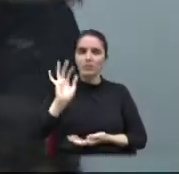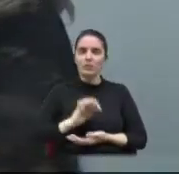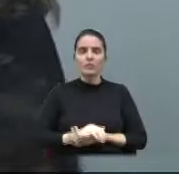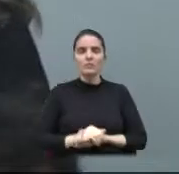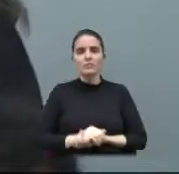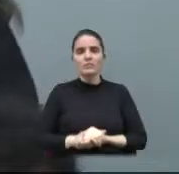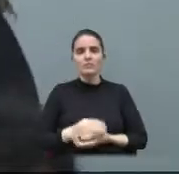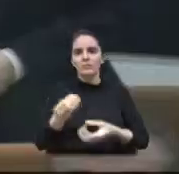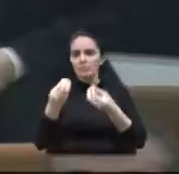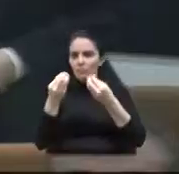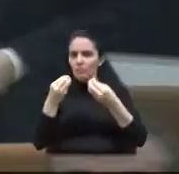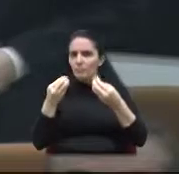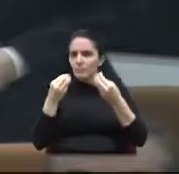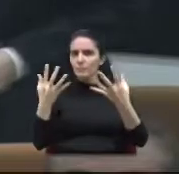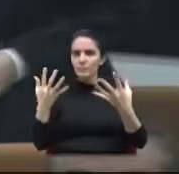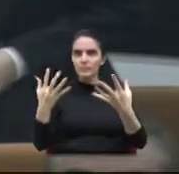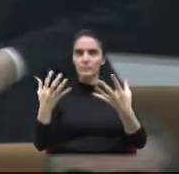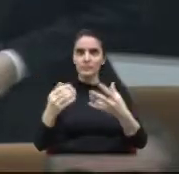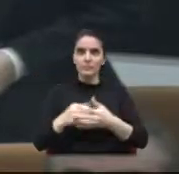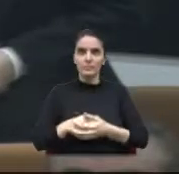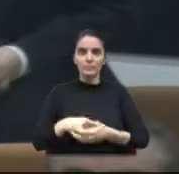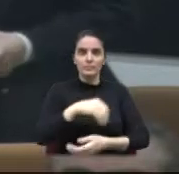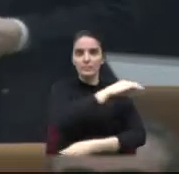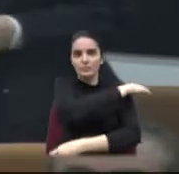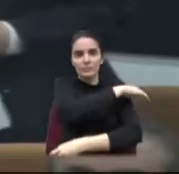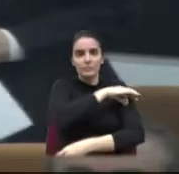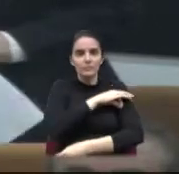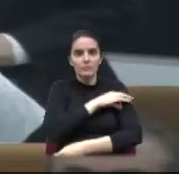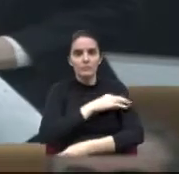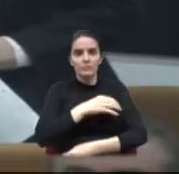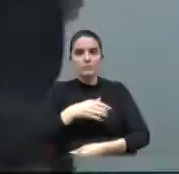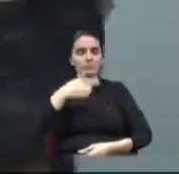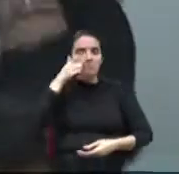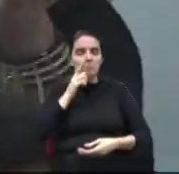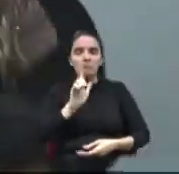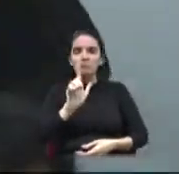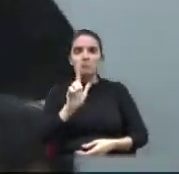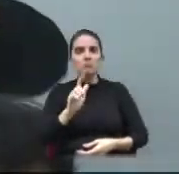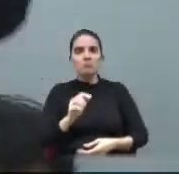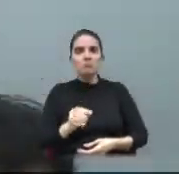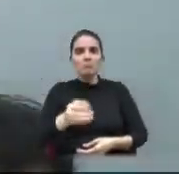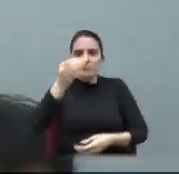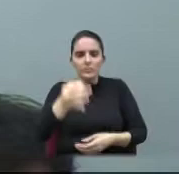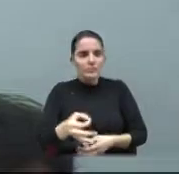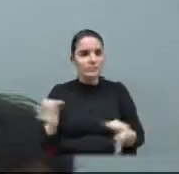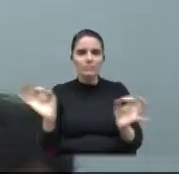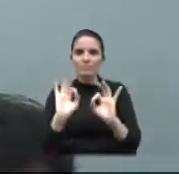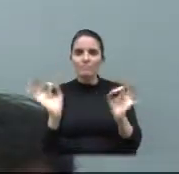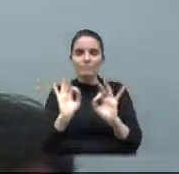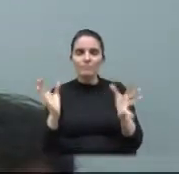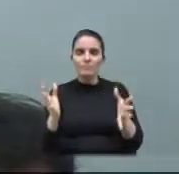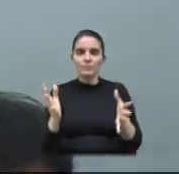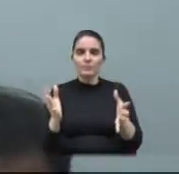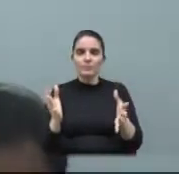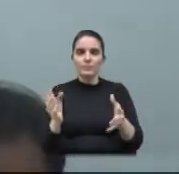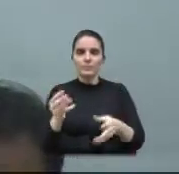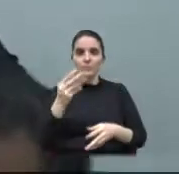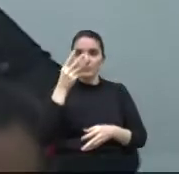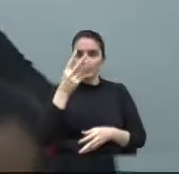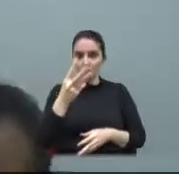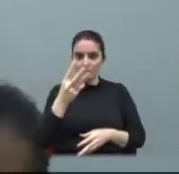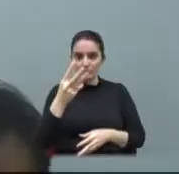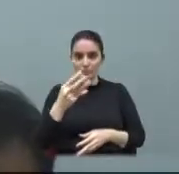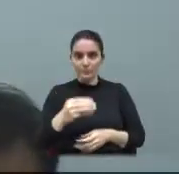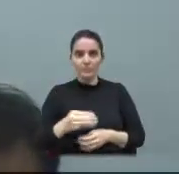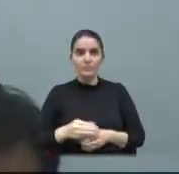o que é aquilo? O prefeito não consegue acertar um aluguel. Manda três funcionários comissionados embora